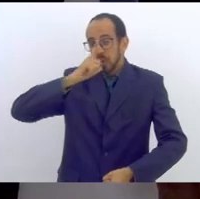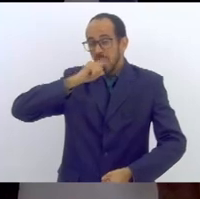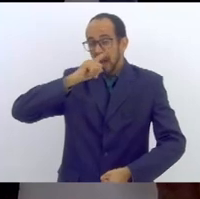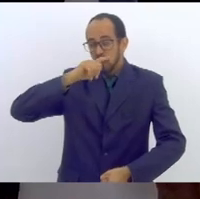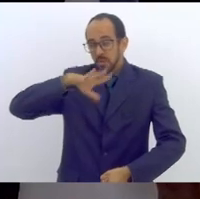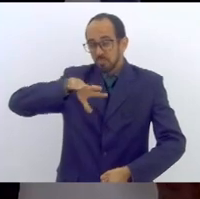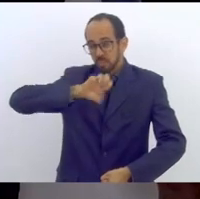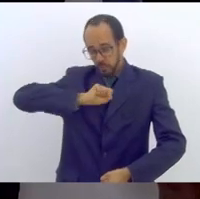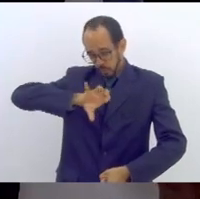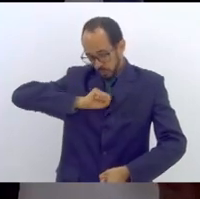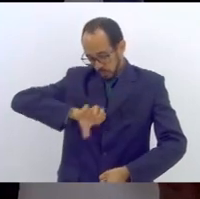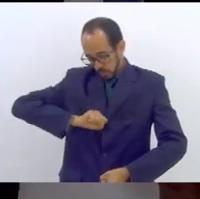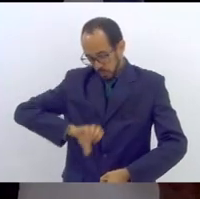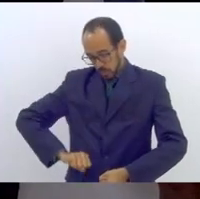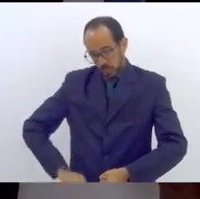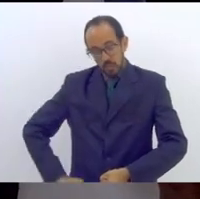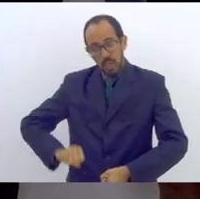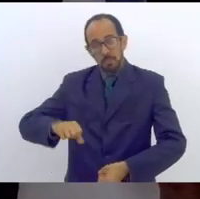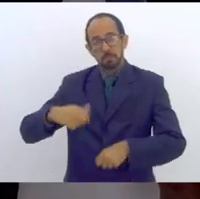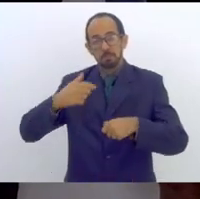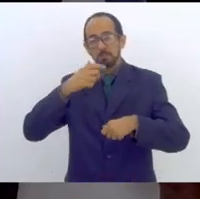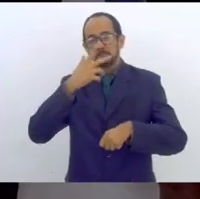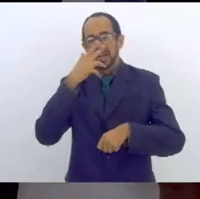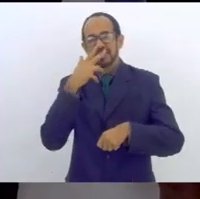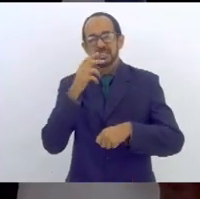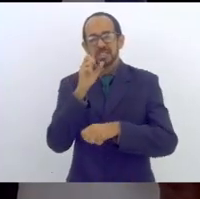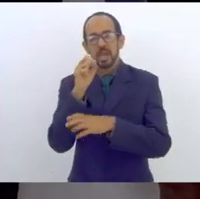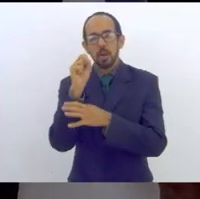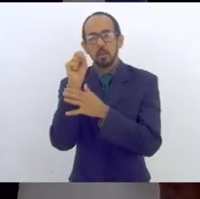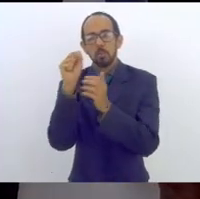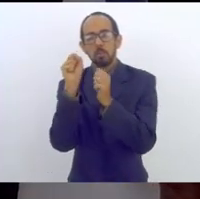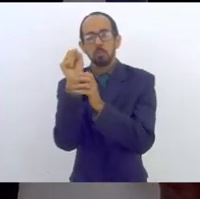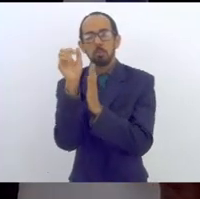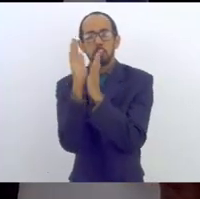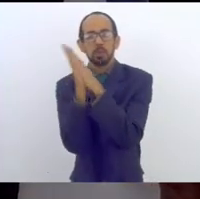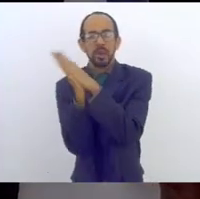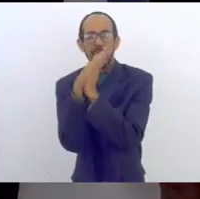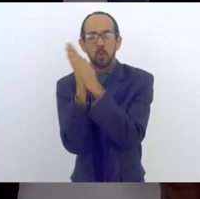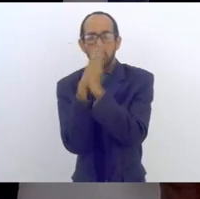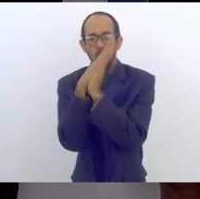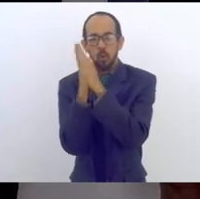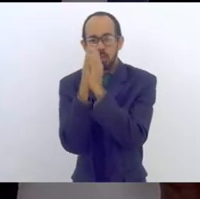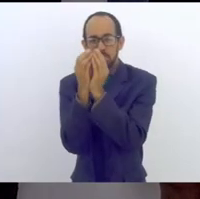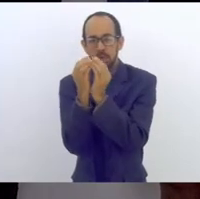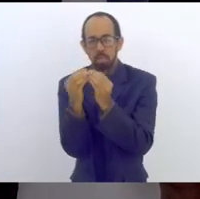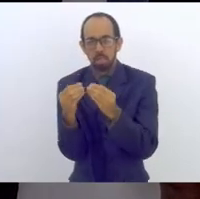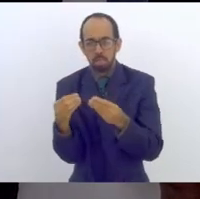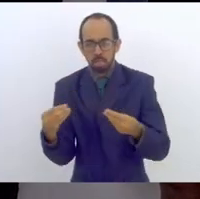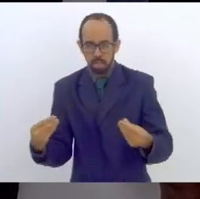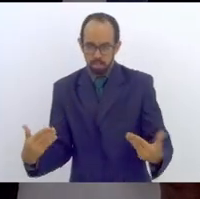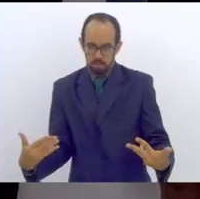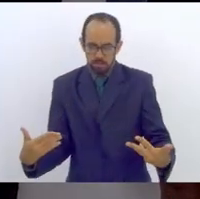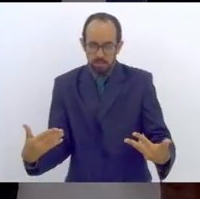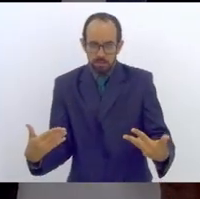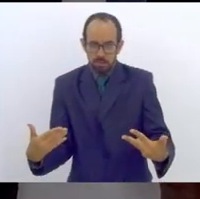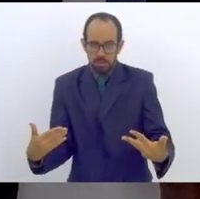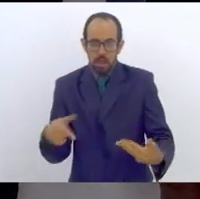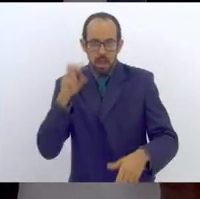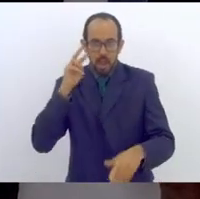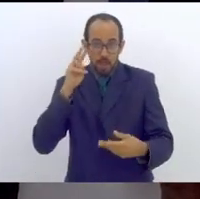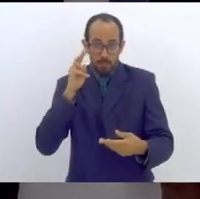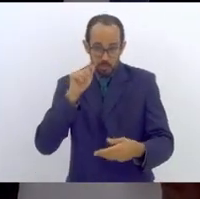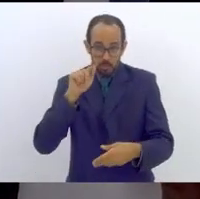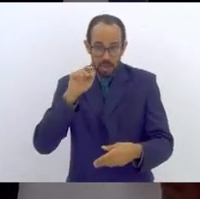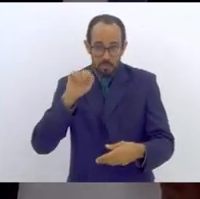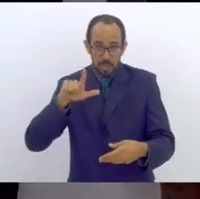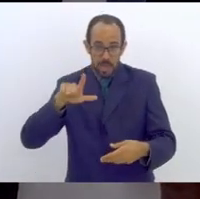absorveu pois Parecia um bonecos de cera deteriorando vocês lembram do lugar deve lembrar da história do Gabriel o